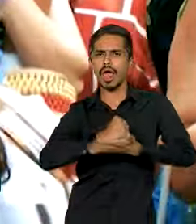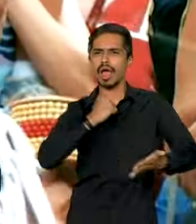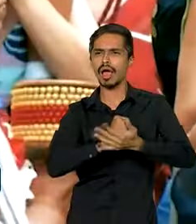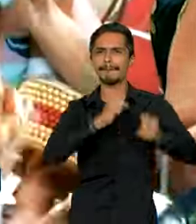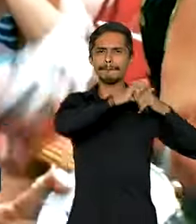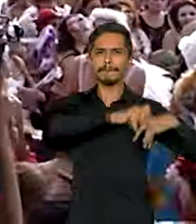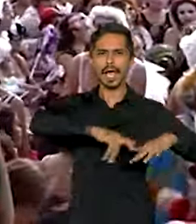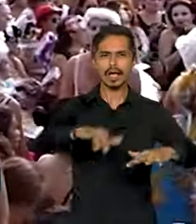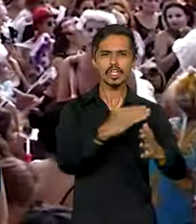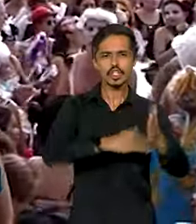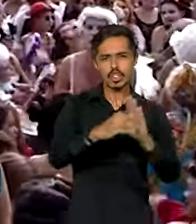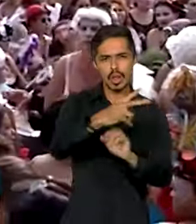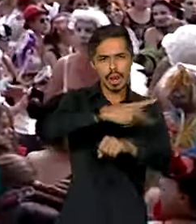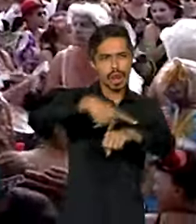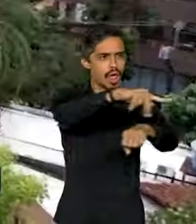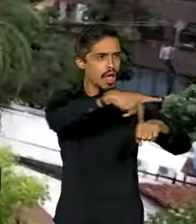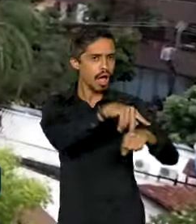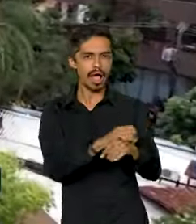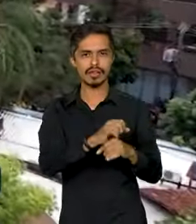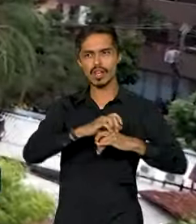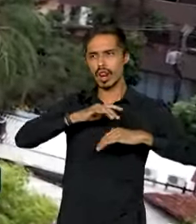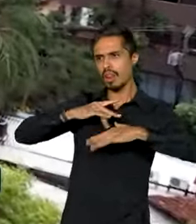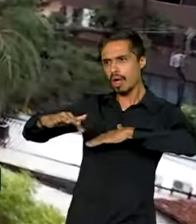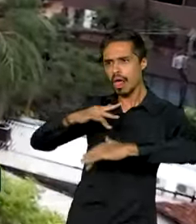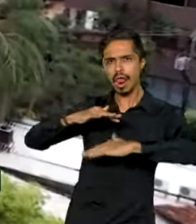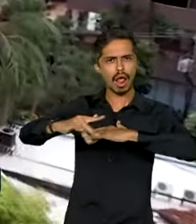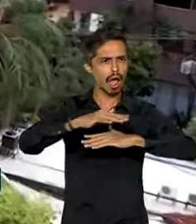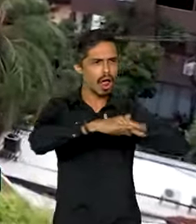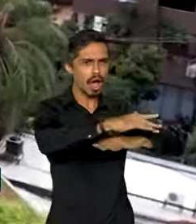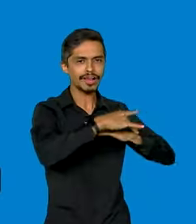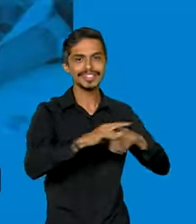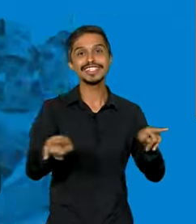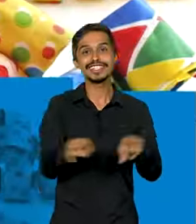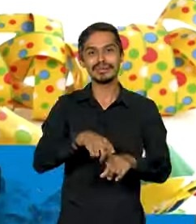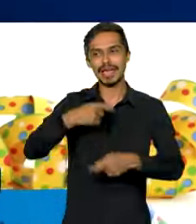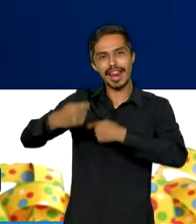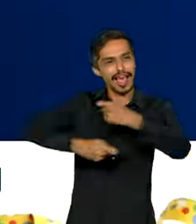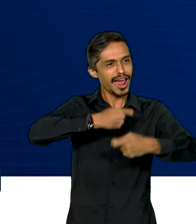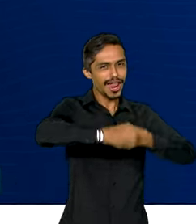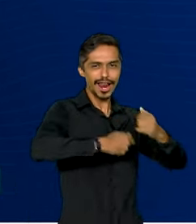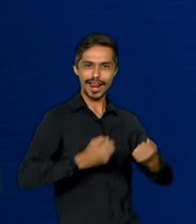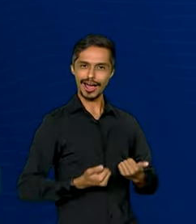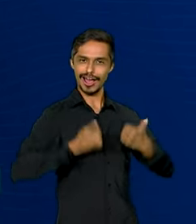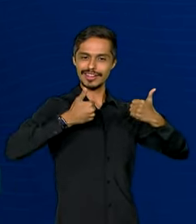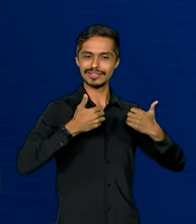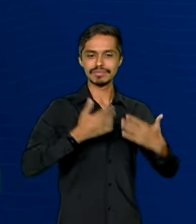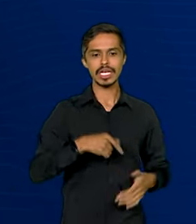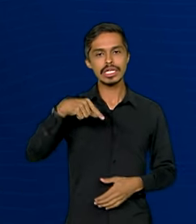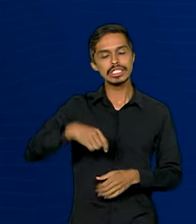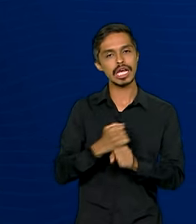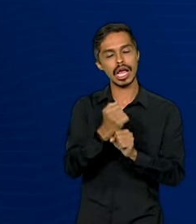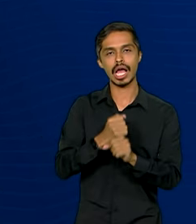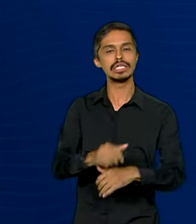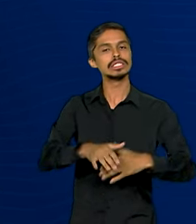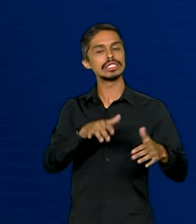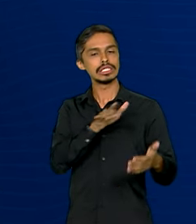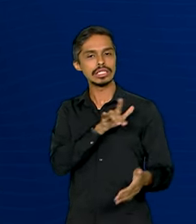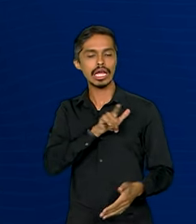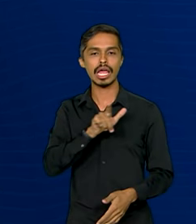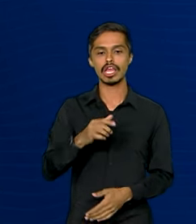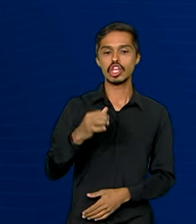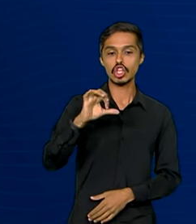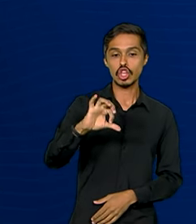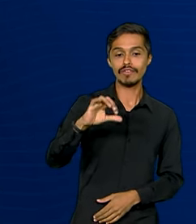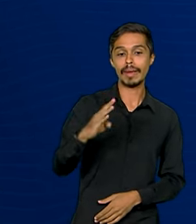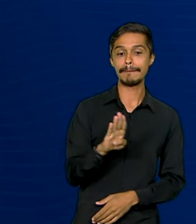país, a folia movimenta multidões e a economia. Este ano, o carnaval deve movimentar 9 bilhões